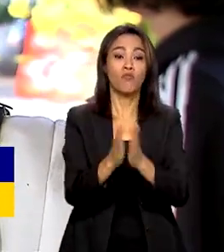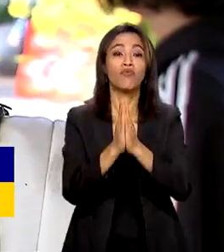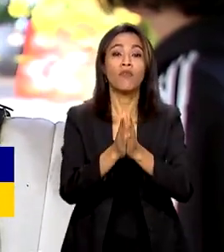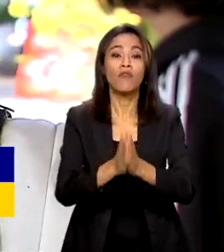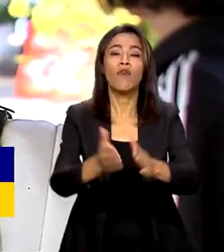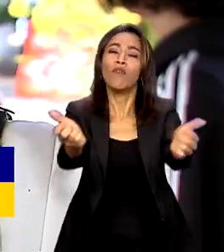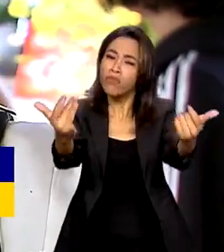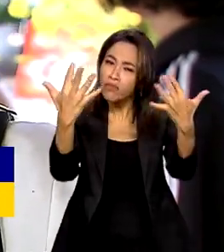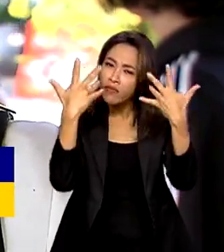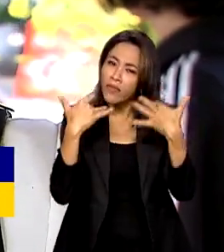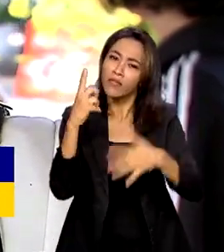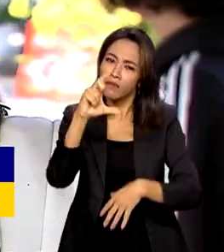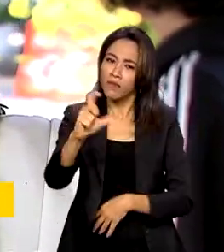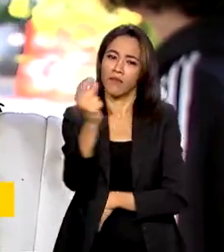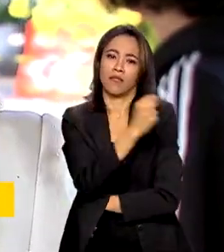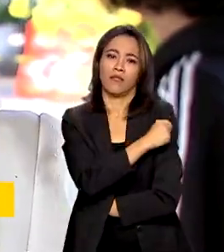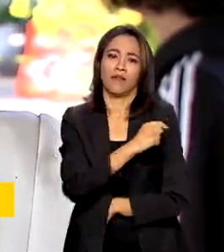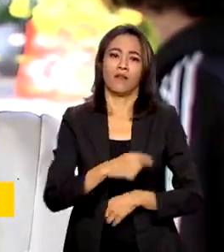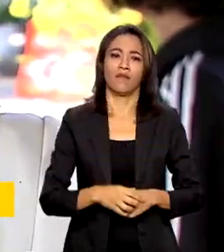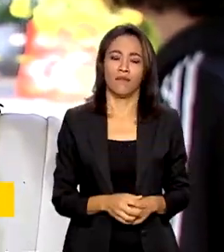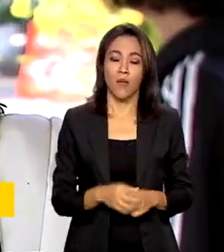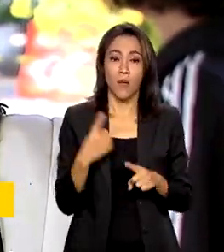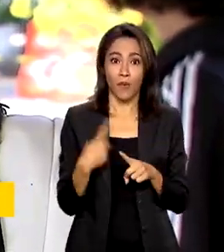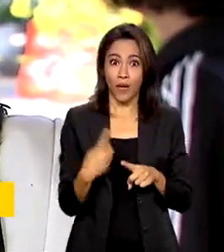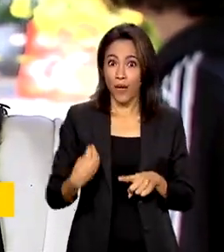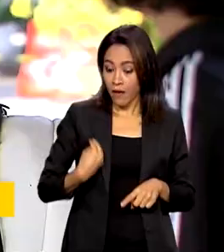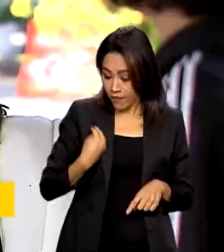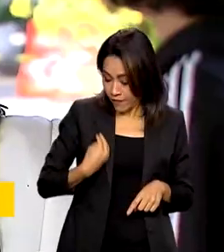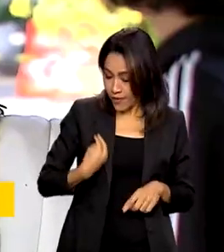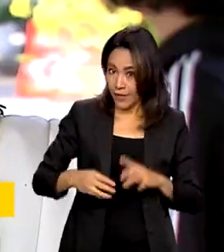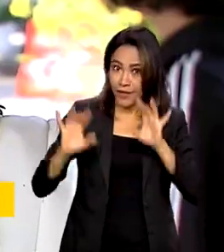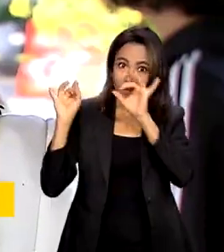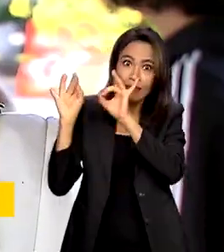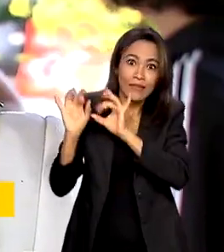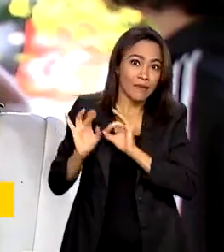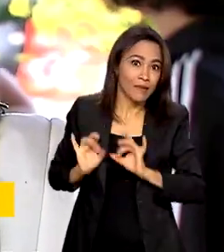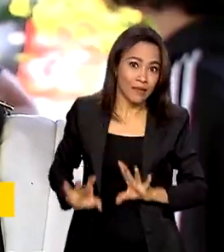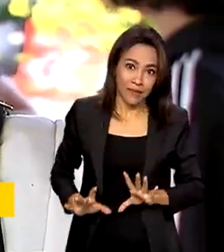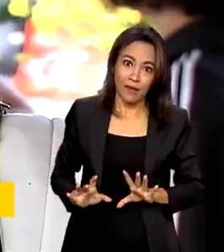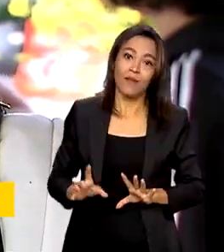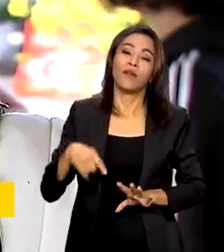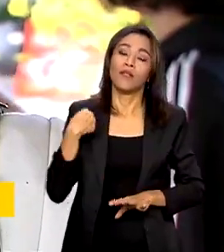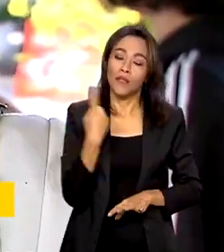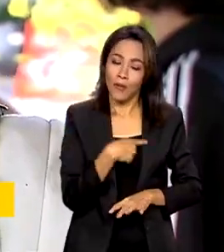favor, venham se vacinar, porque a vida é preciosíssima e a gente tem que se cuidar.